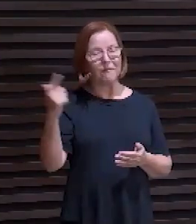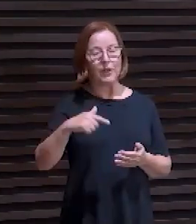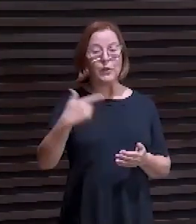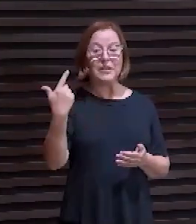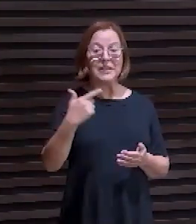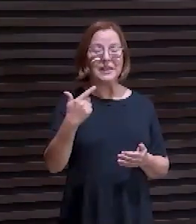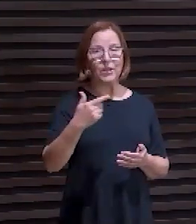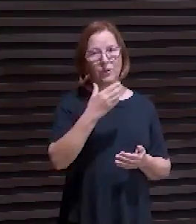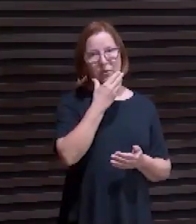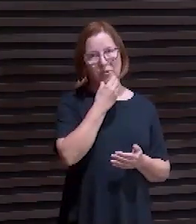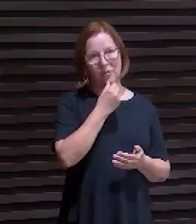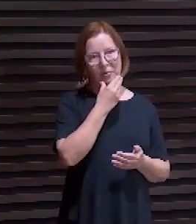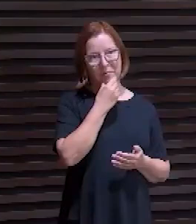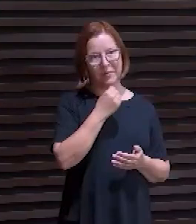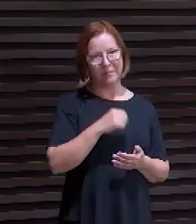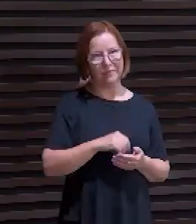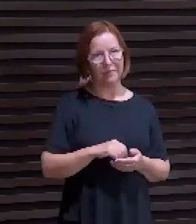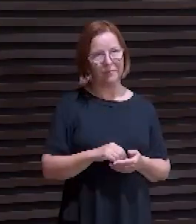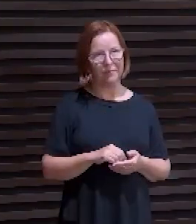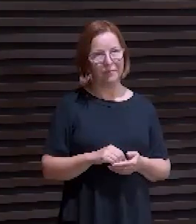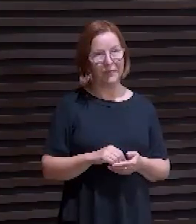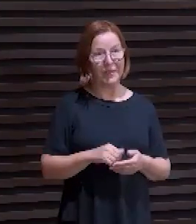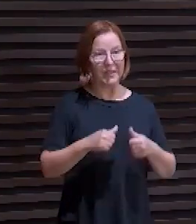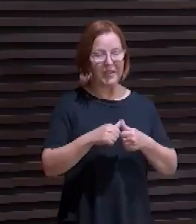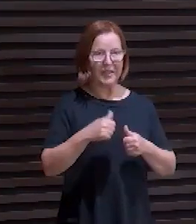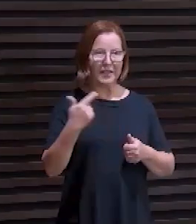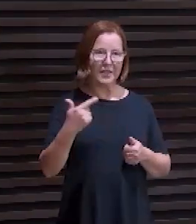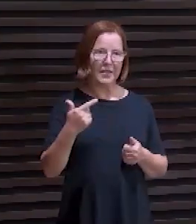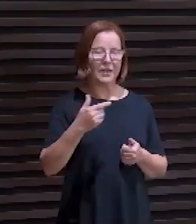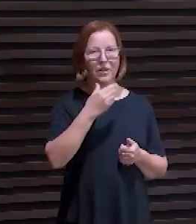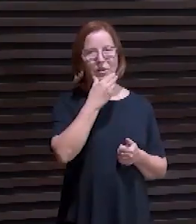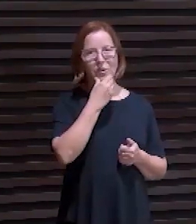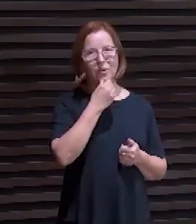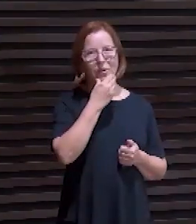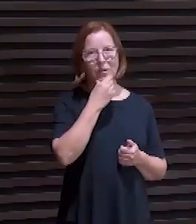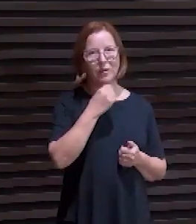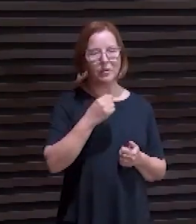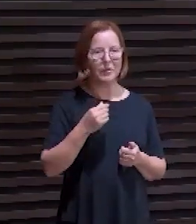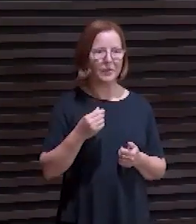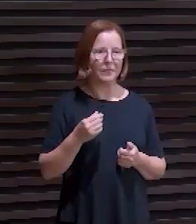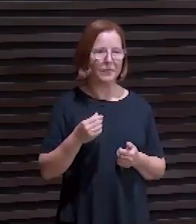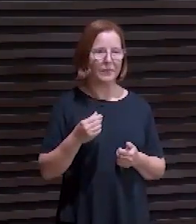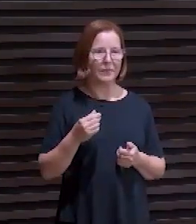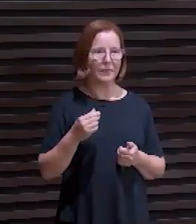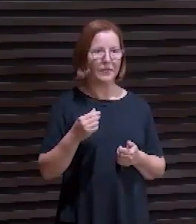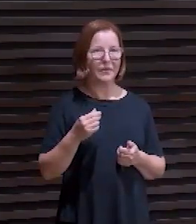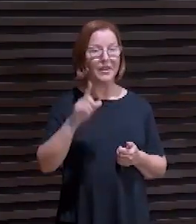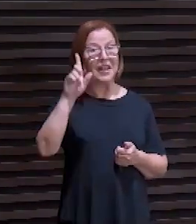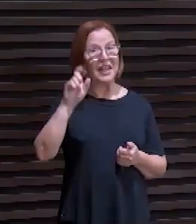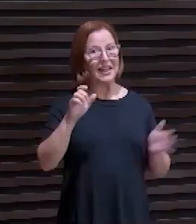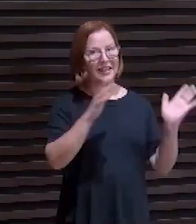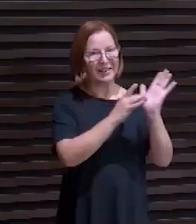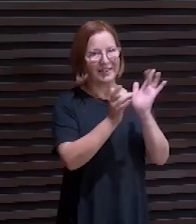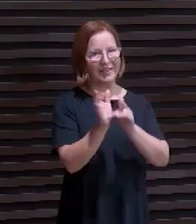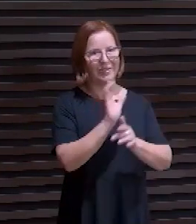homem. E esse segundo homem é Jesus Cristo.